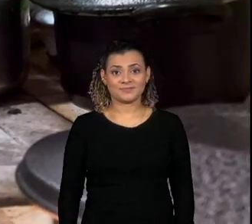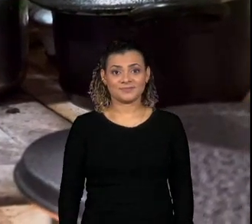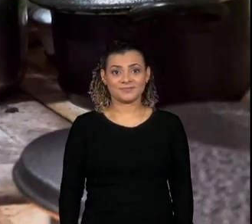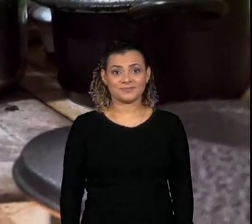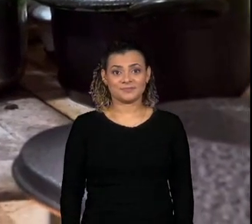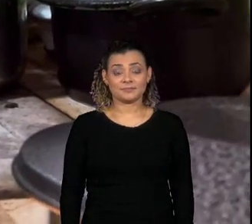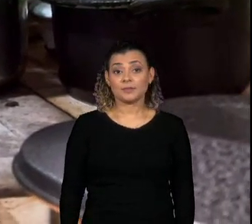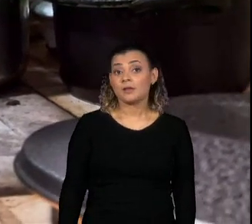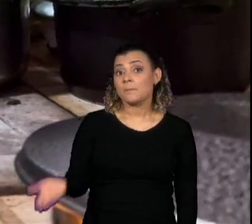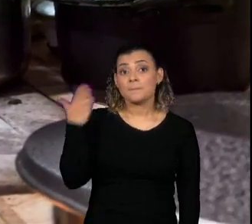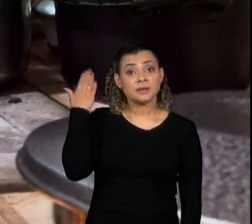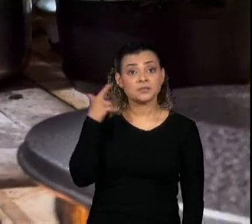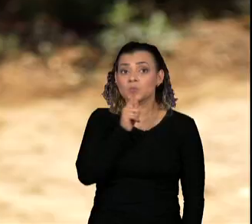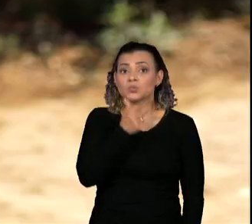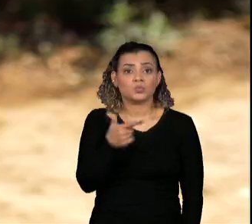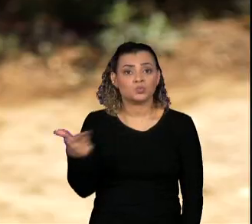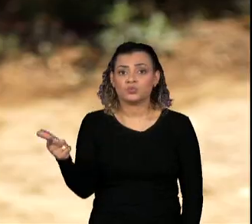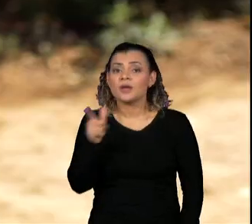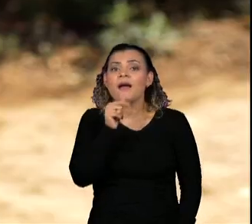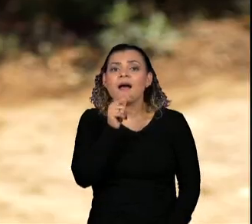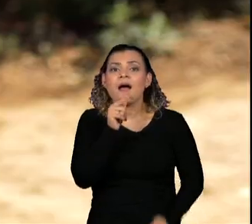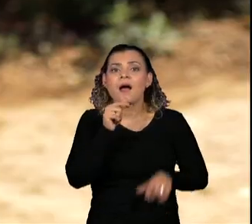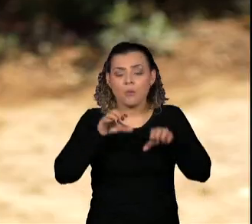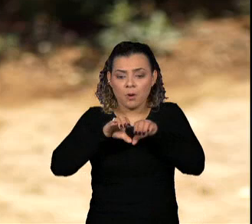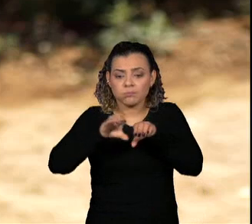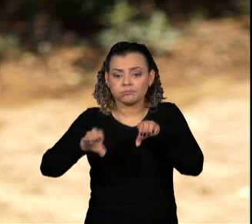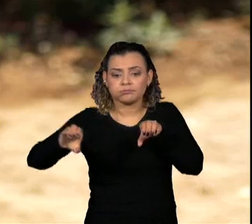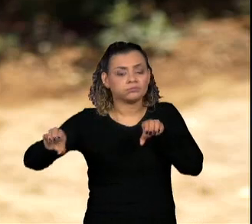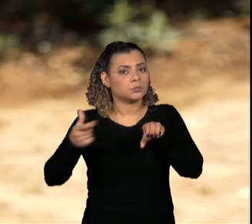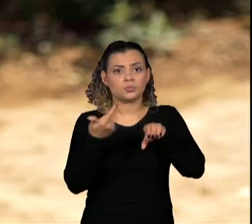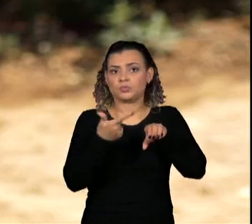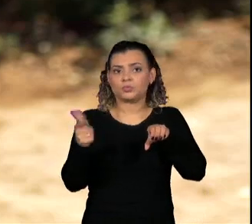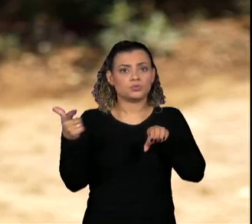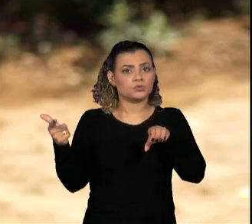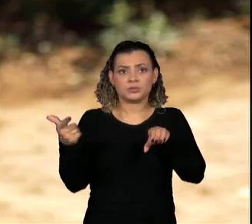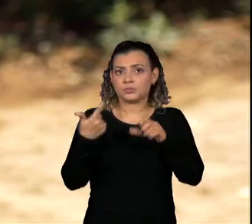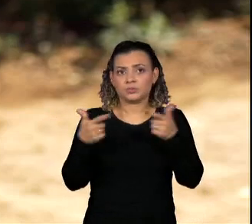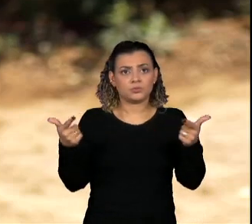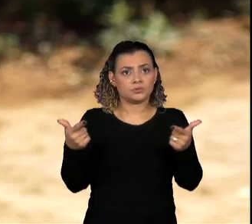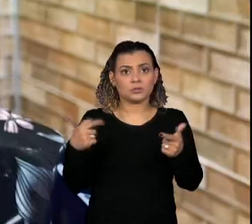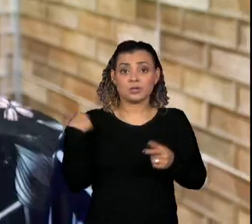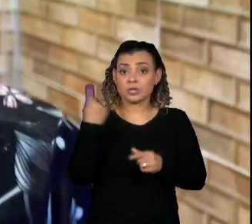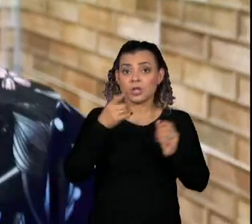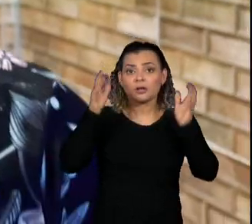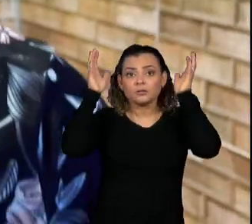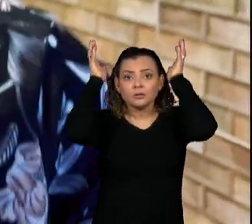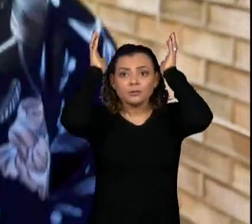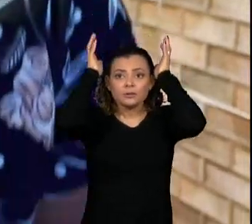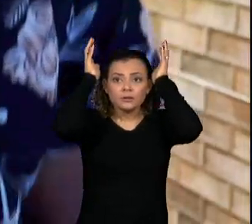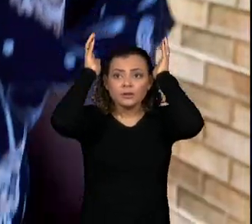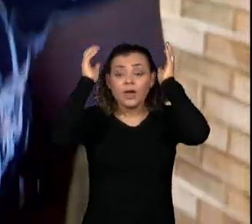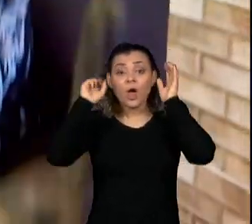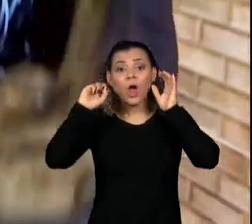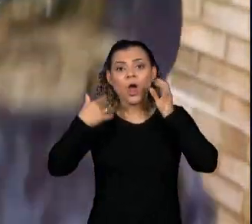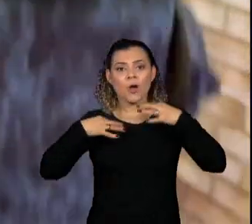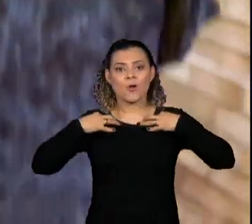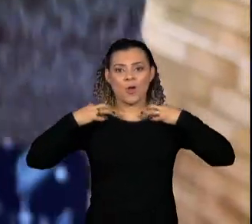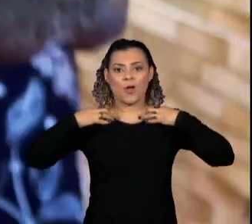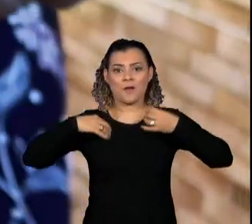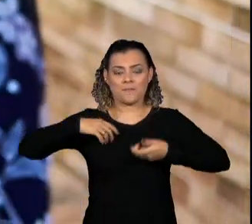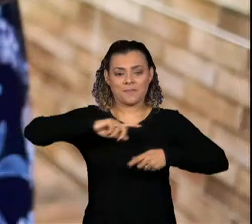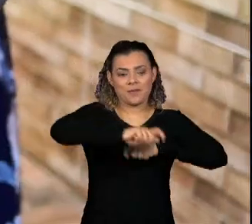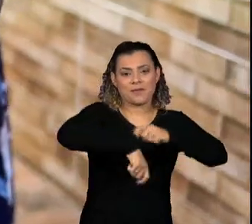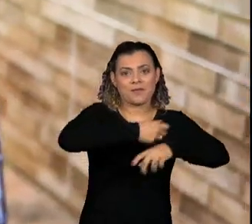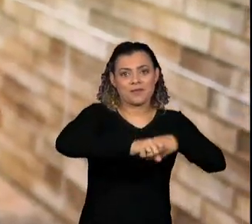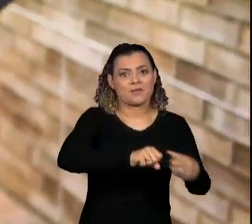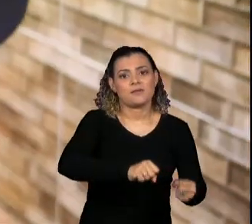E não tinha água encanada, nós lavava roupa lá naquela outra barra lá em cima. Nós saía daqui com trouxa de roupa para lavar lá. Pegava